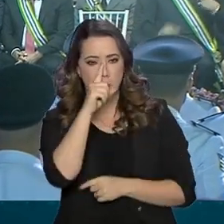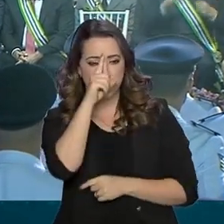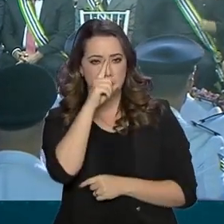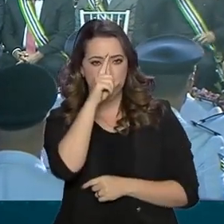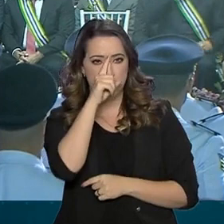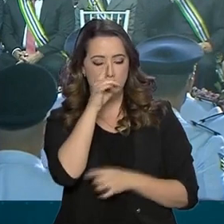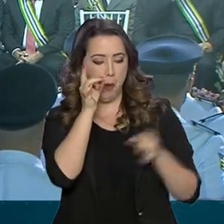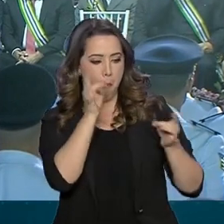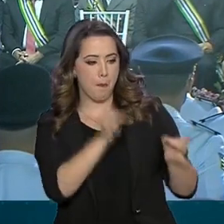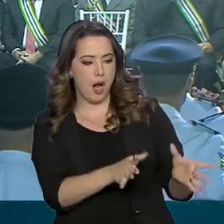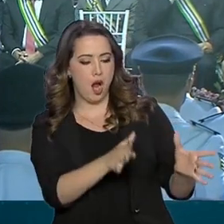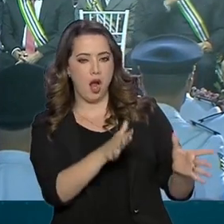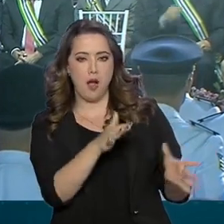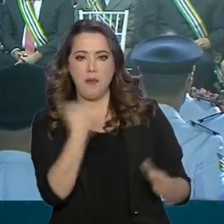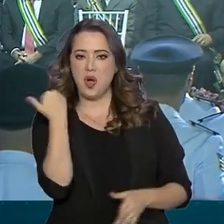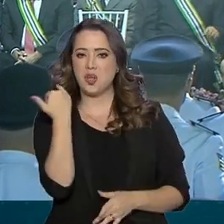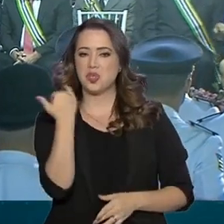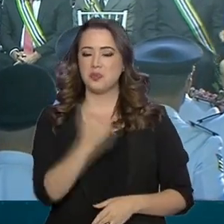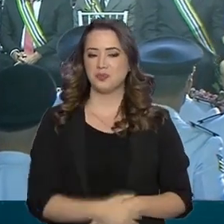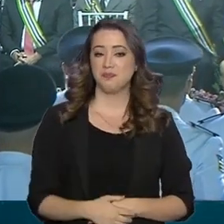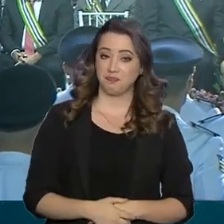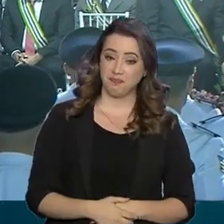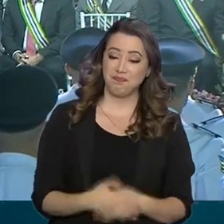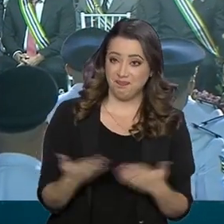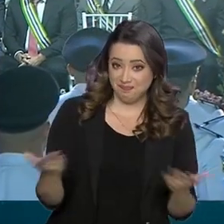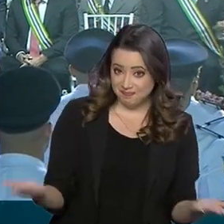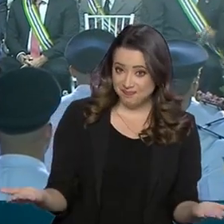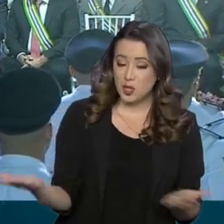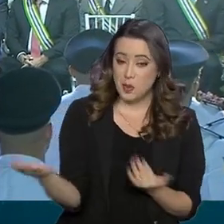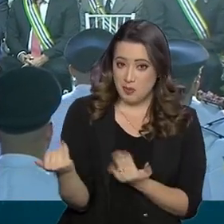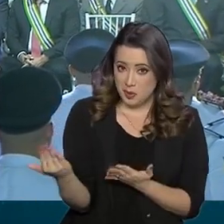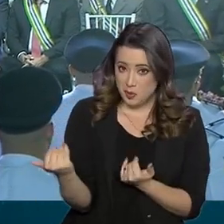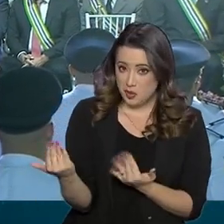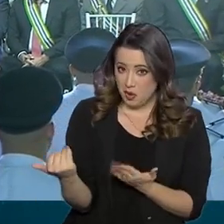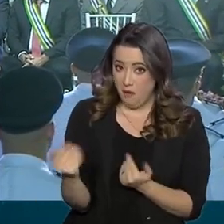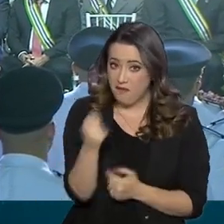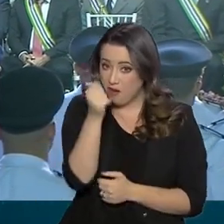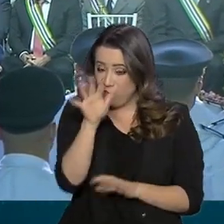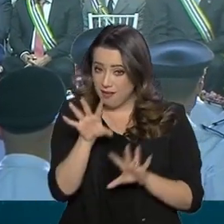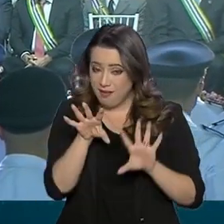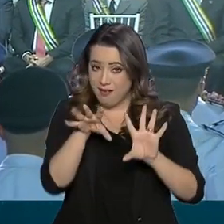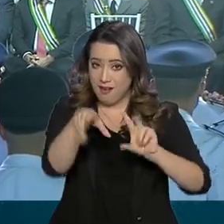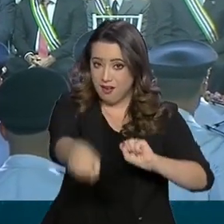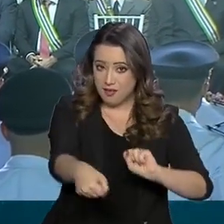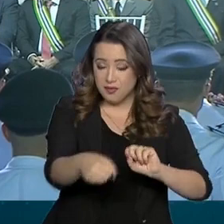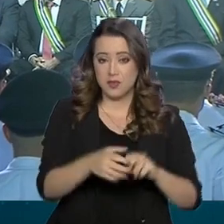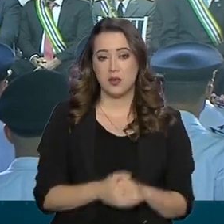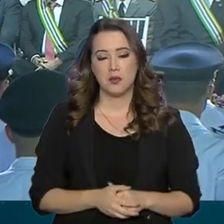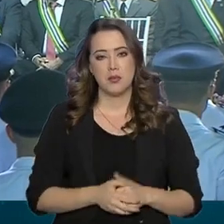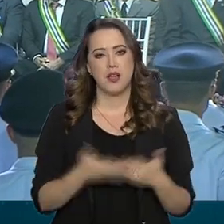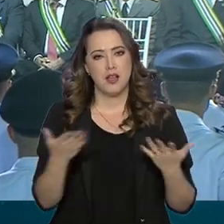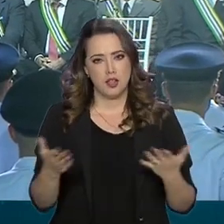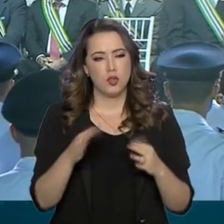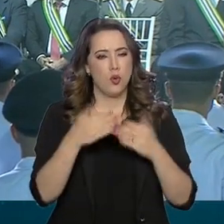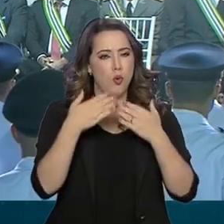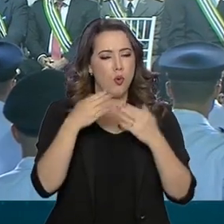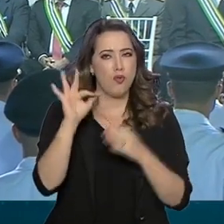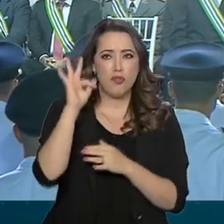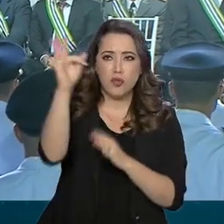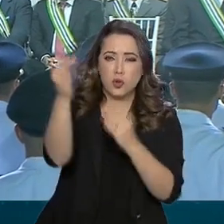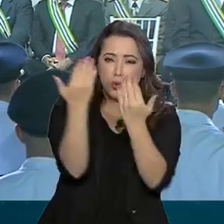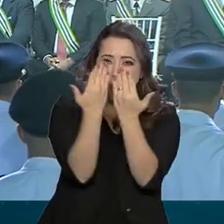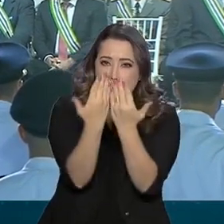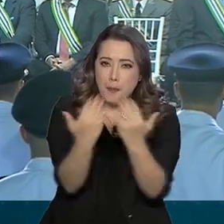morte. Meus jovens aspirantes, o futuro se abre na frente de